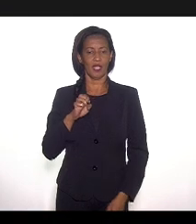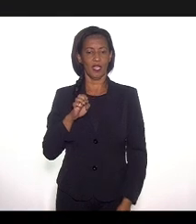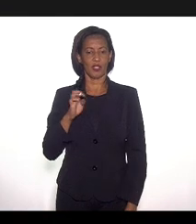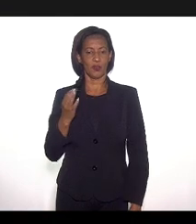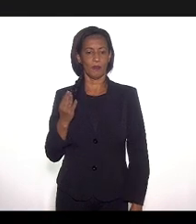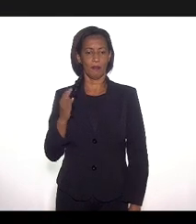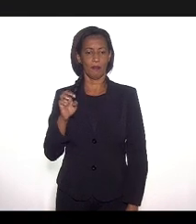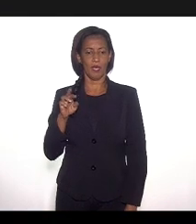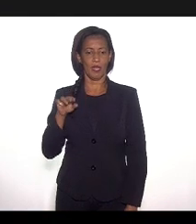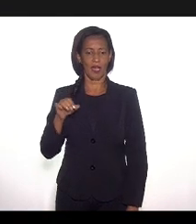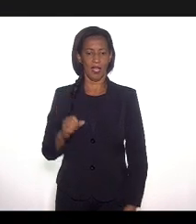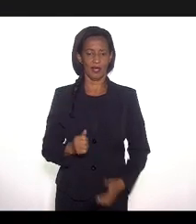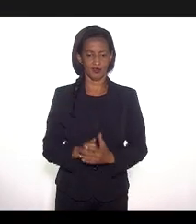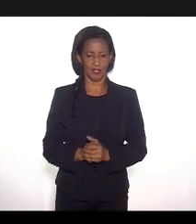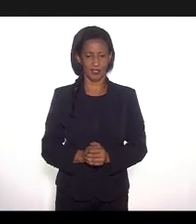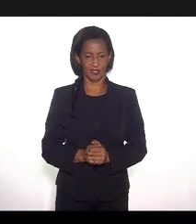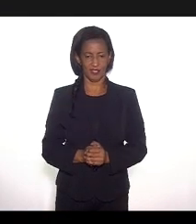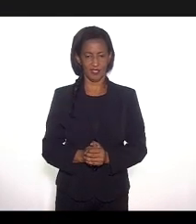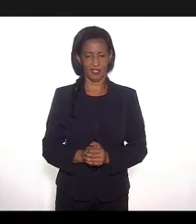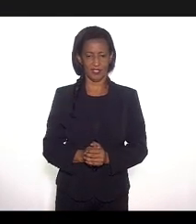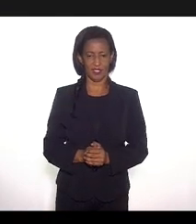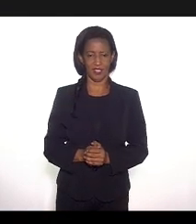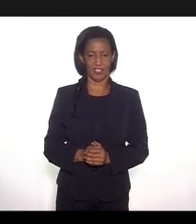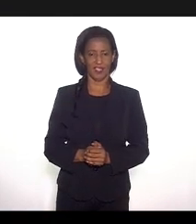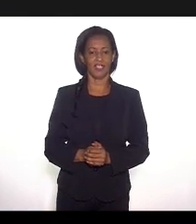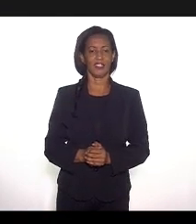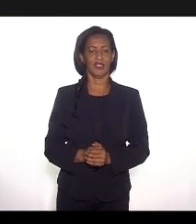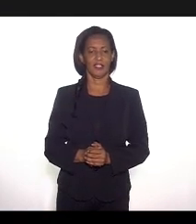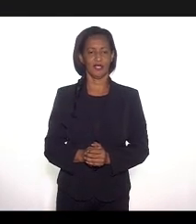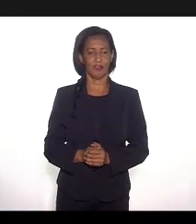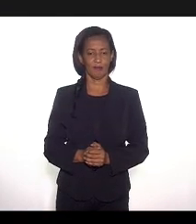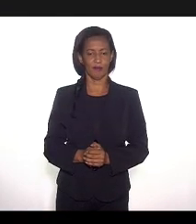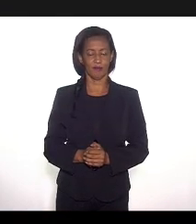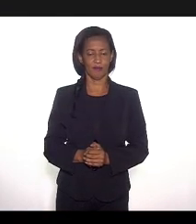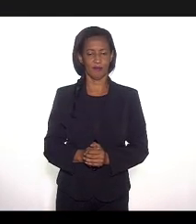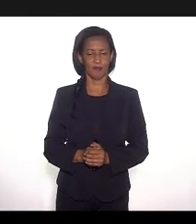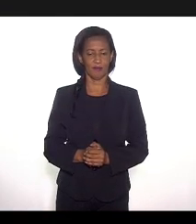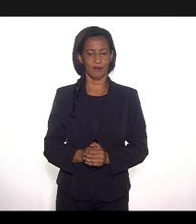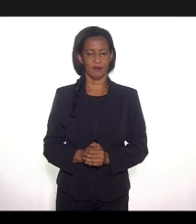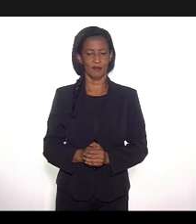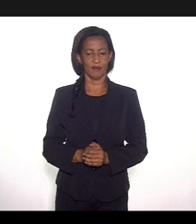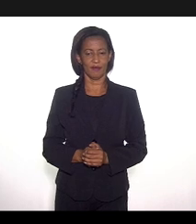Bom dia, deputado Rosenberg, deputado subtenente.